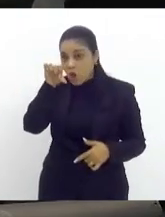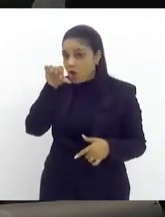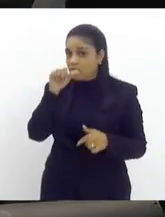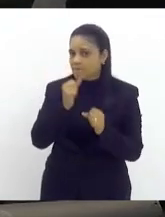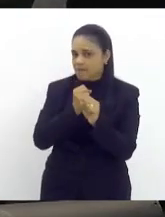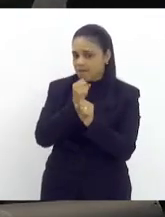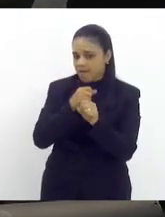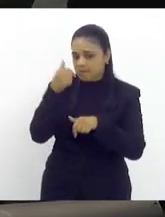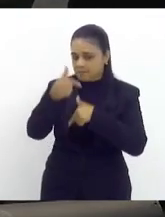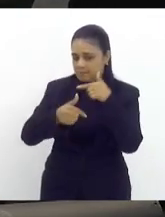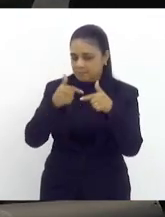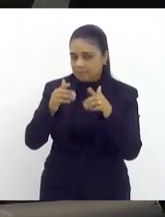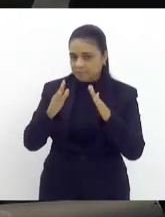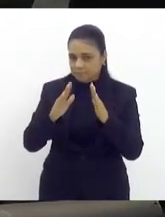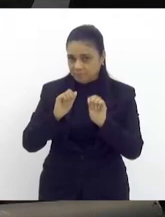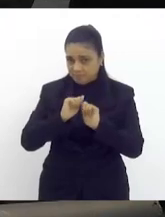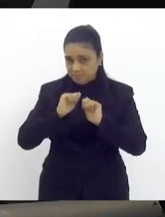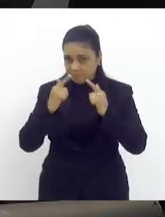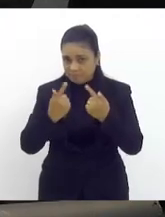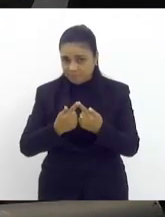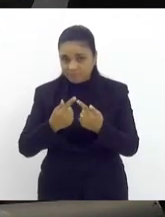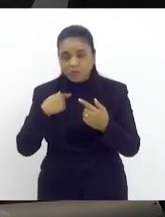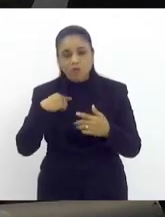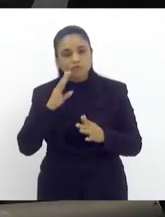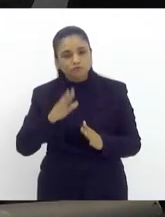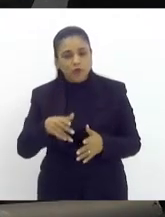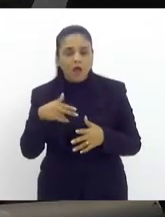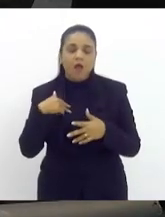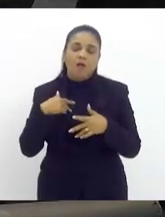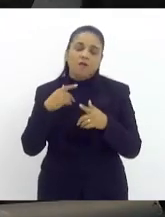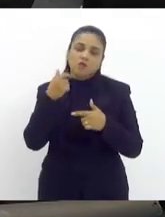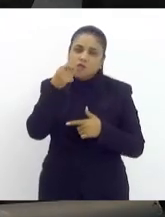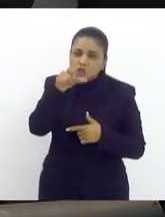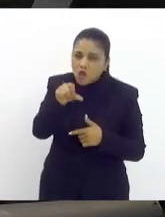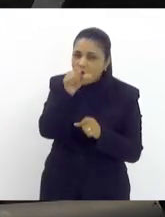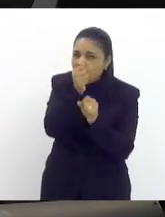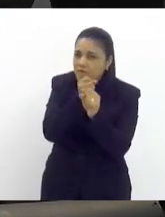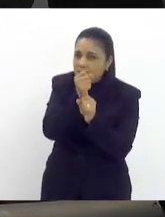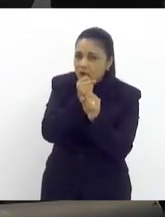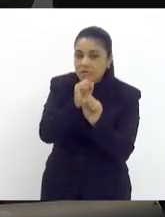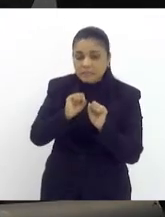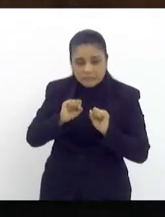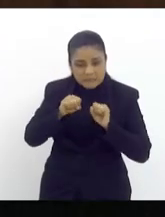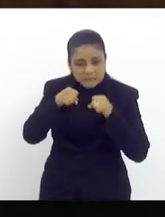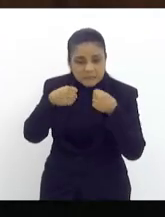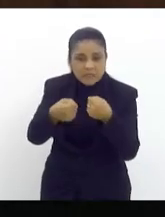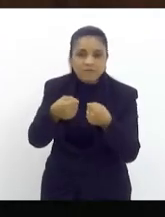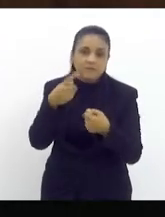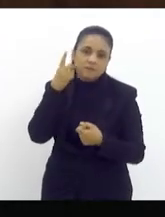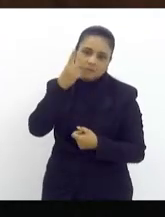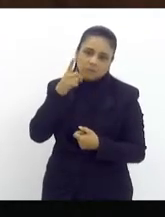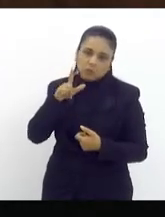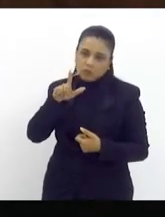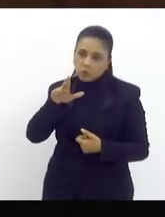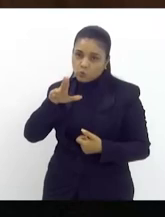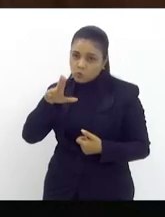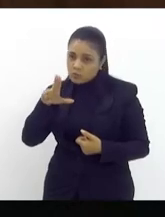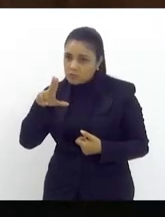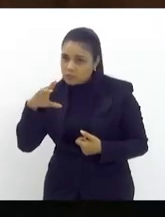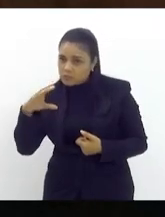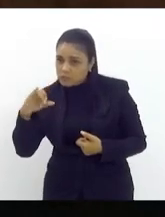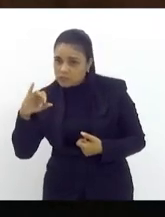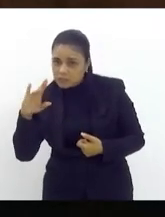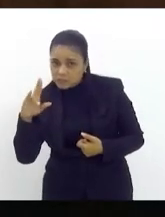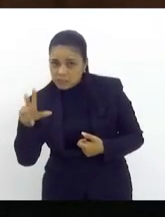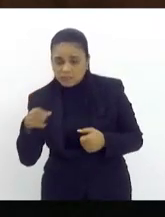9 anos. E há 9 anos eu assisto a deputada Lucinha na defesa ferrenha do povo trabalhador da Zona